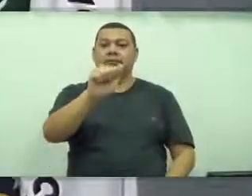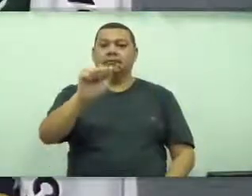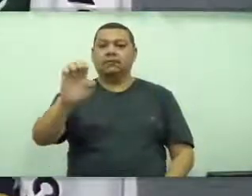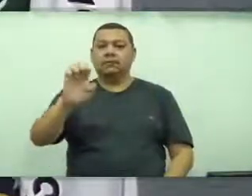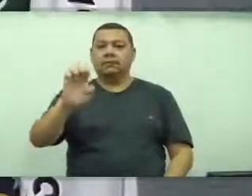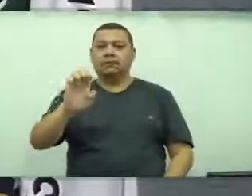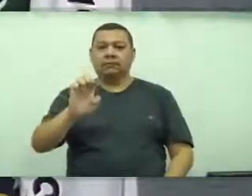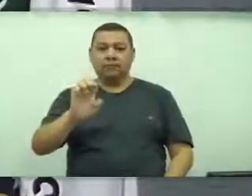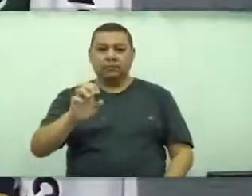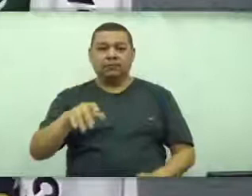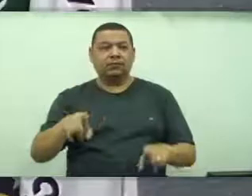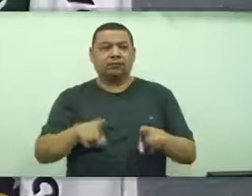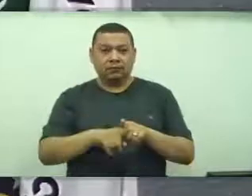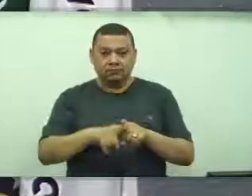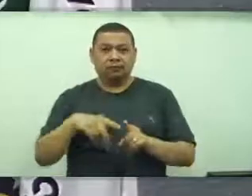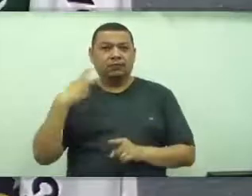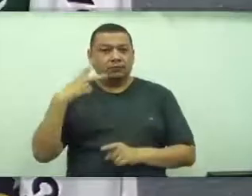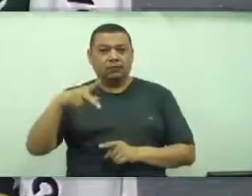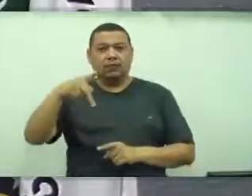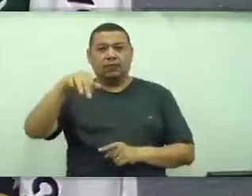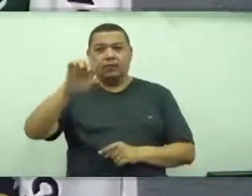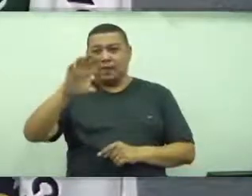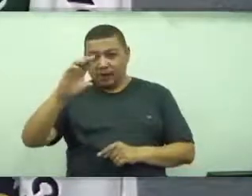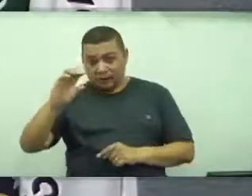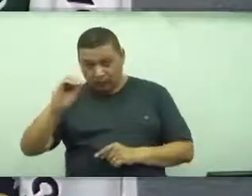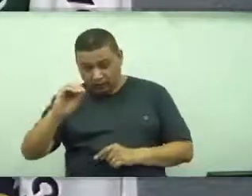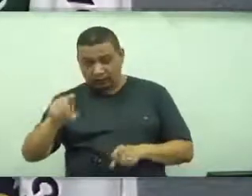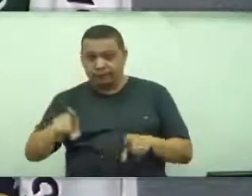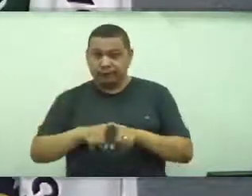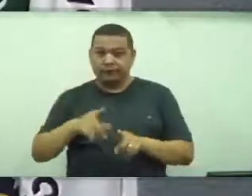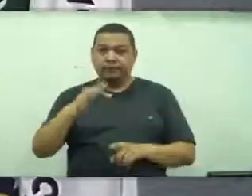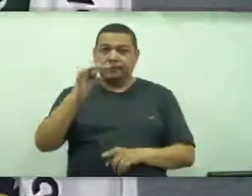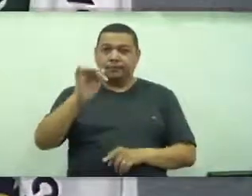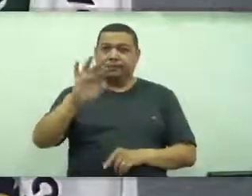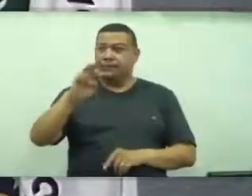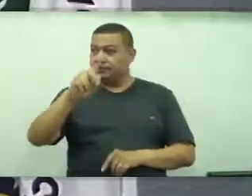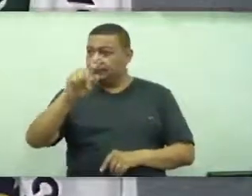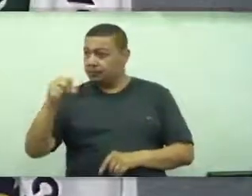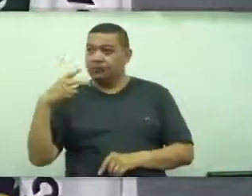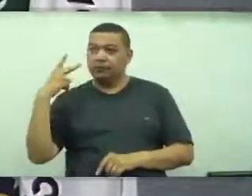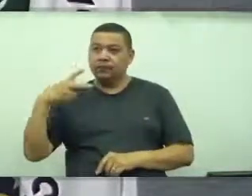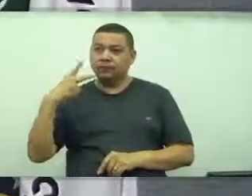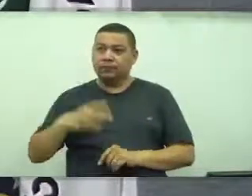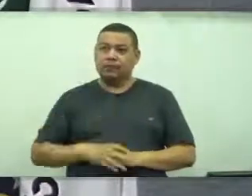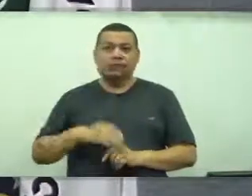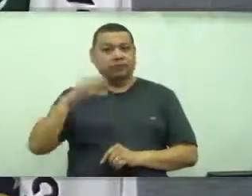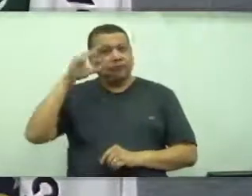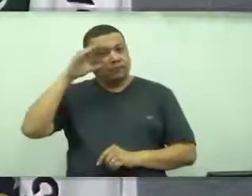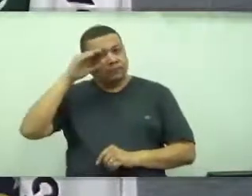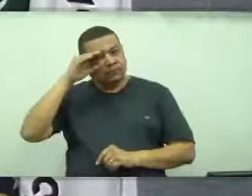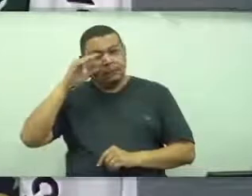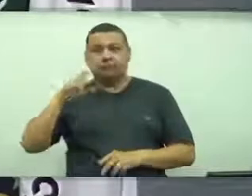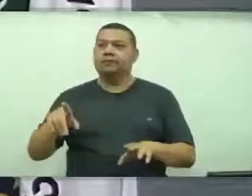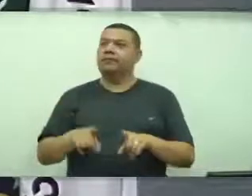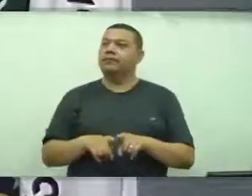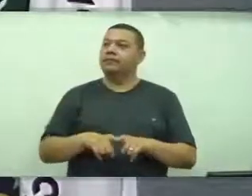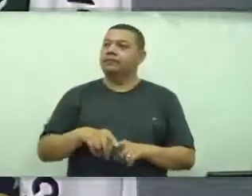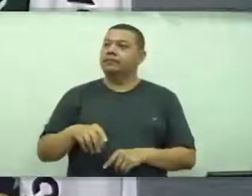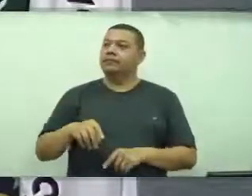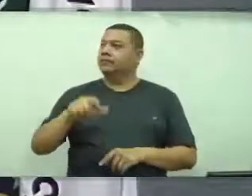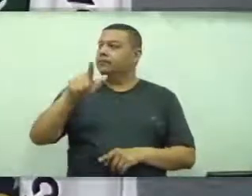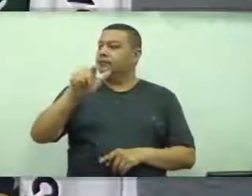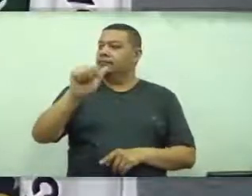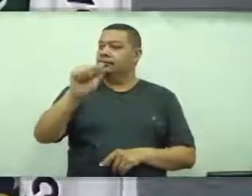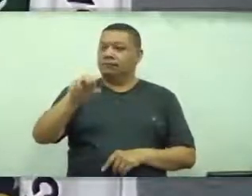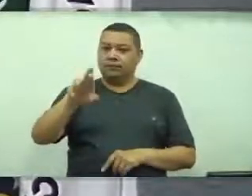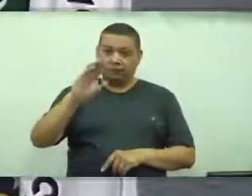Esteve lá também o vereador Paulo Henrique, o vereador Fritz, o vereador Paulino Cinema, o vereador Lauro chegou já